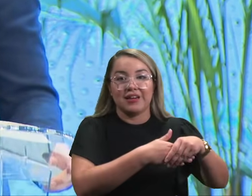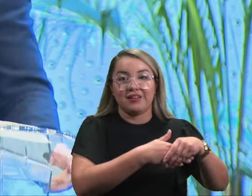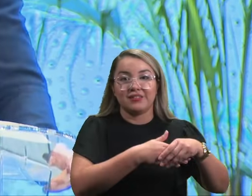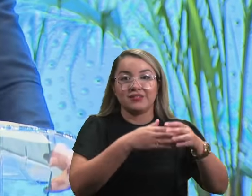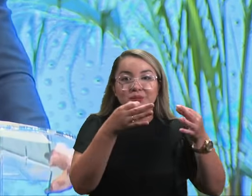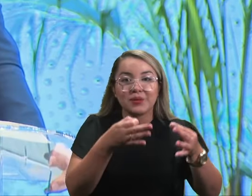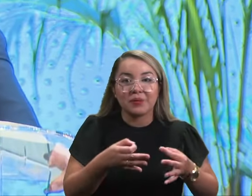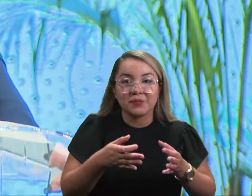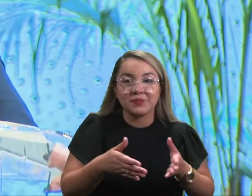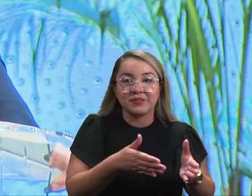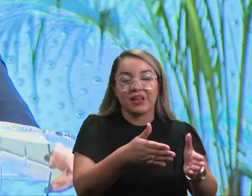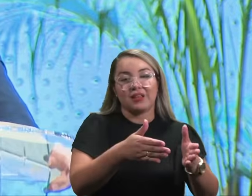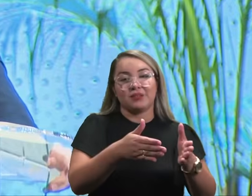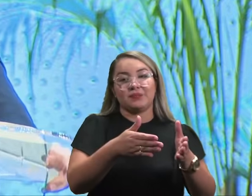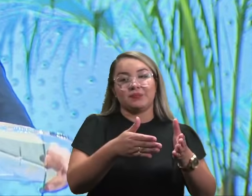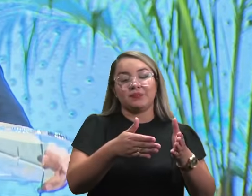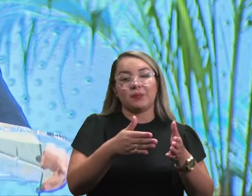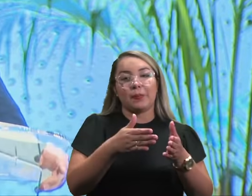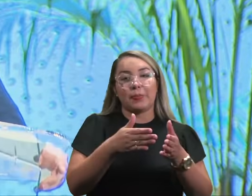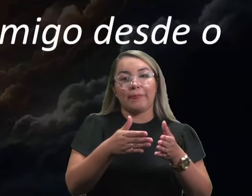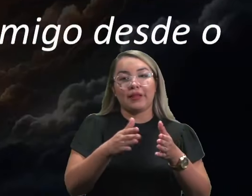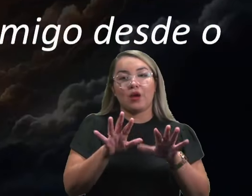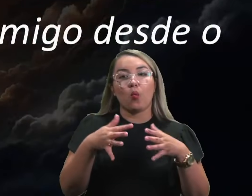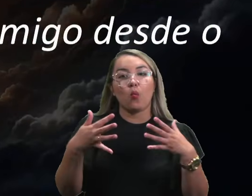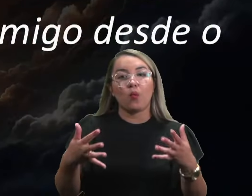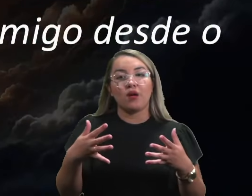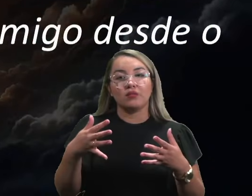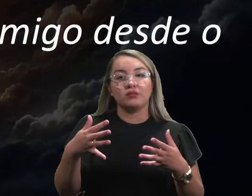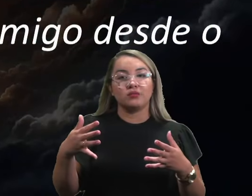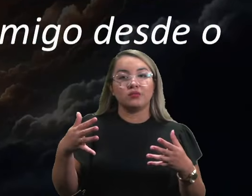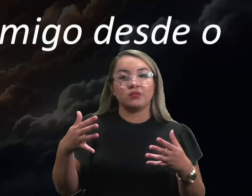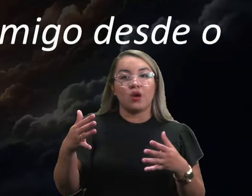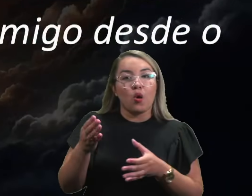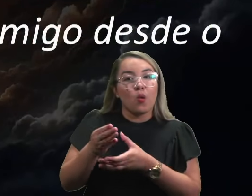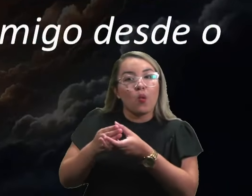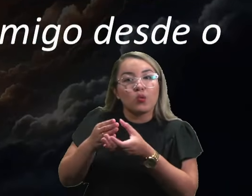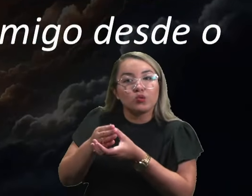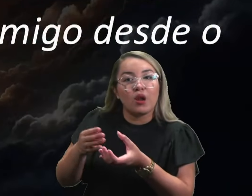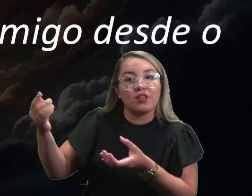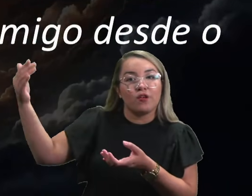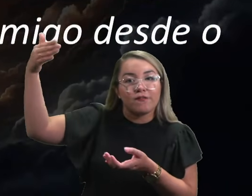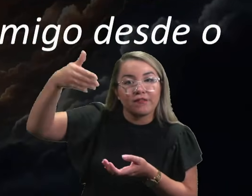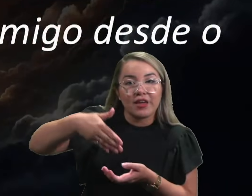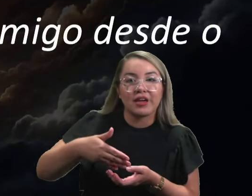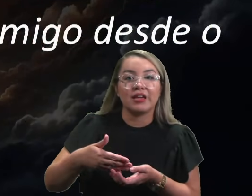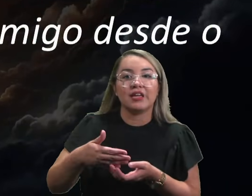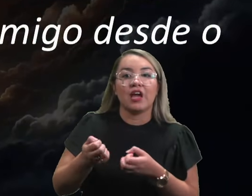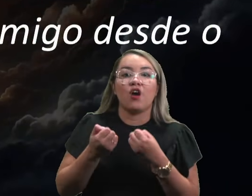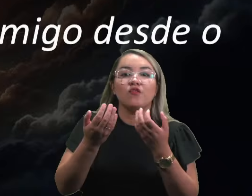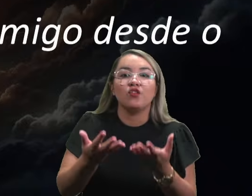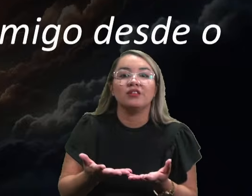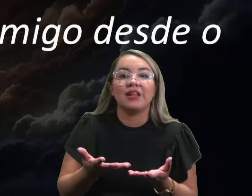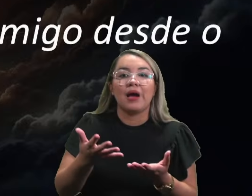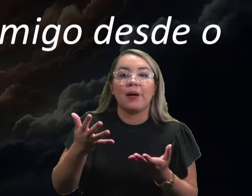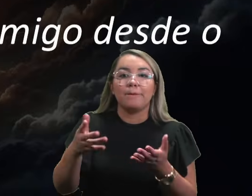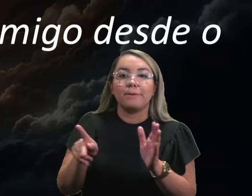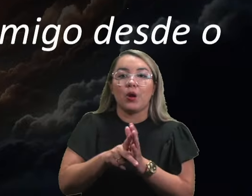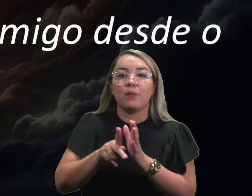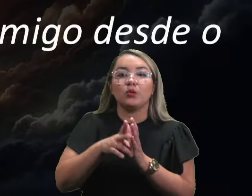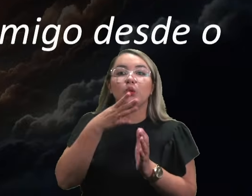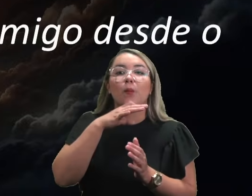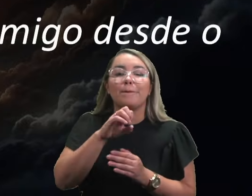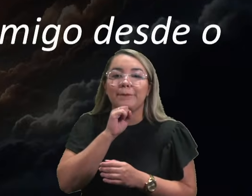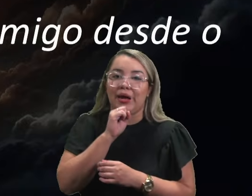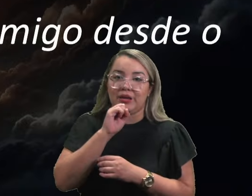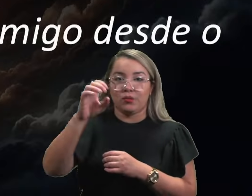15, versículo 26 e 27. Quando, porém, vier o Consolador, que eu vos enviarei da parte do Pai, o